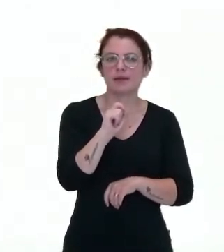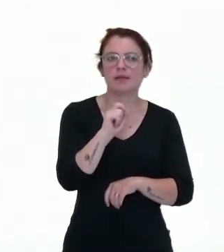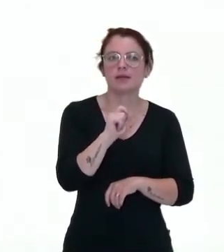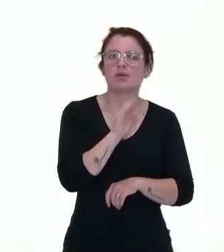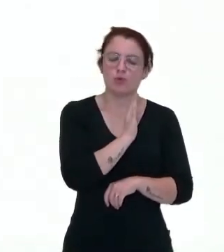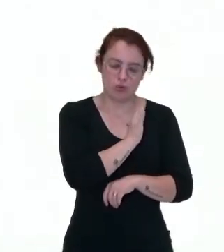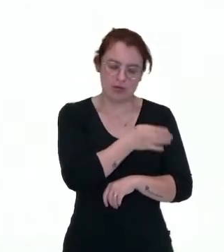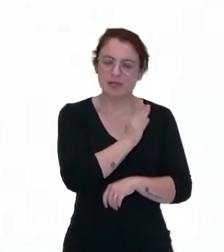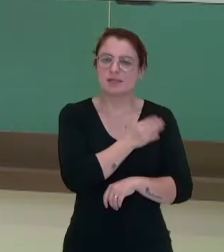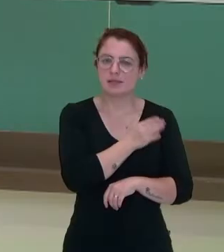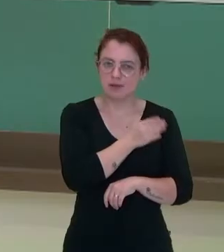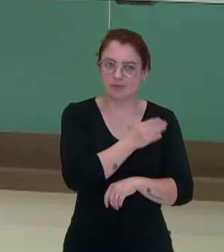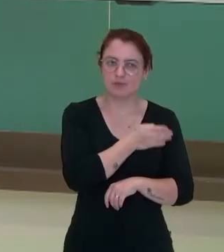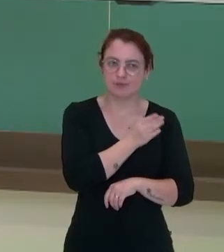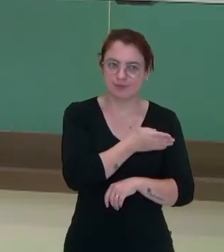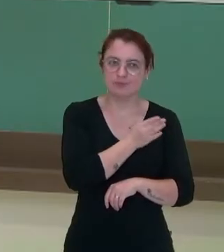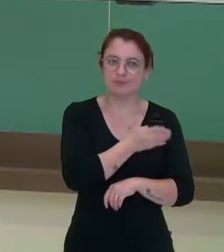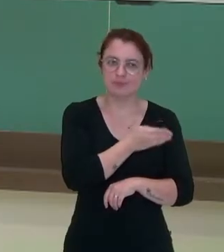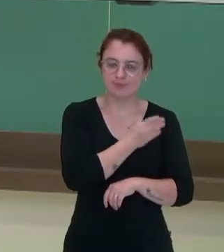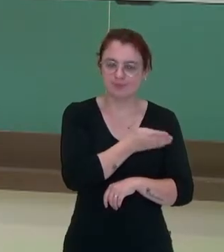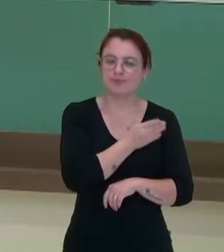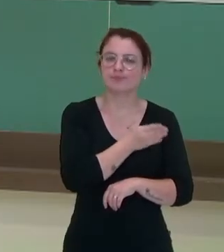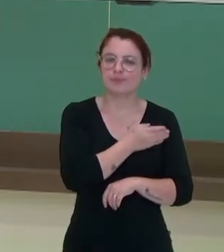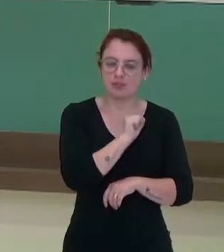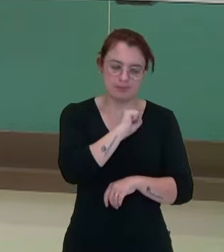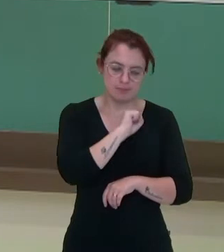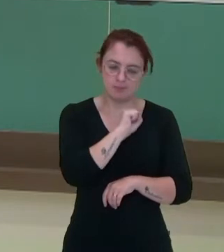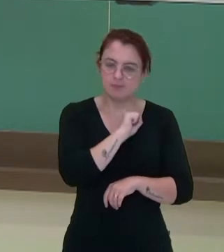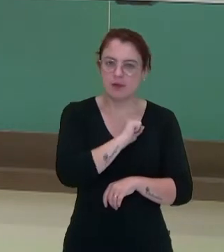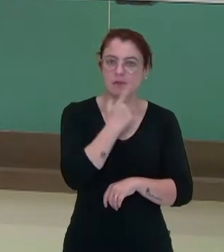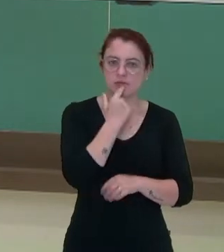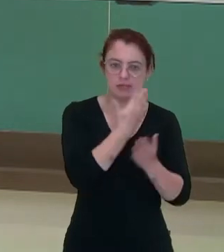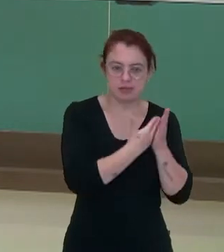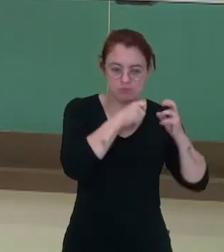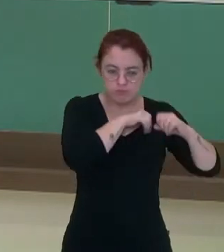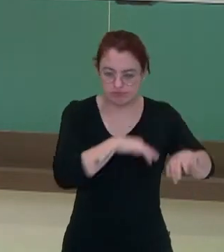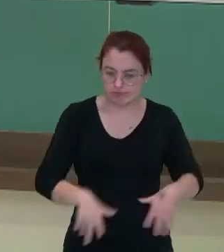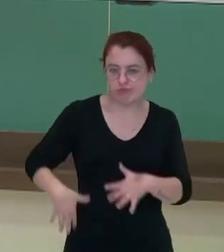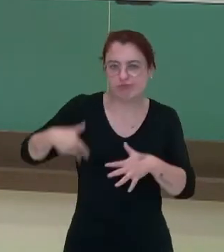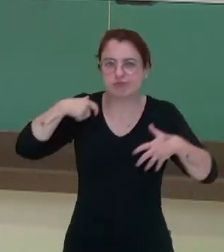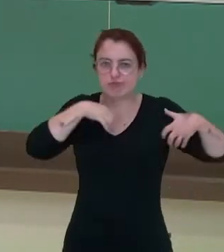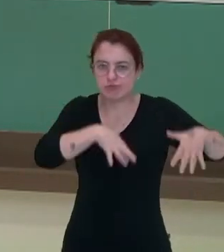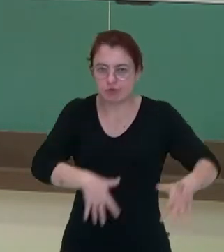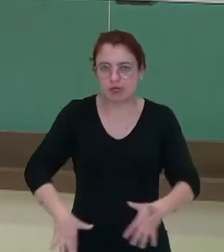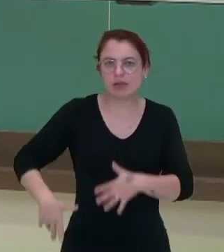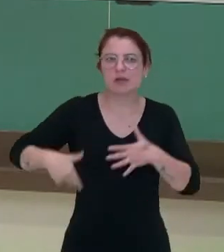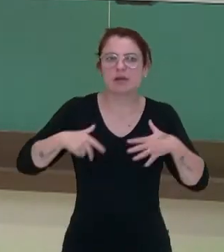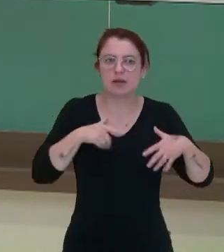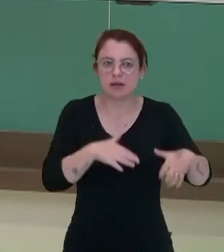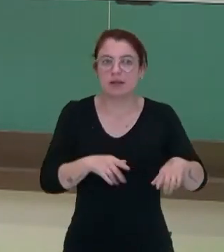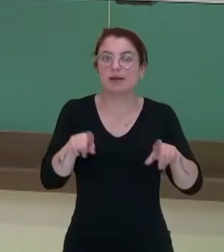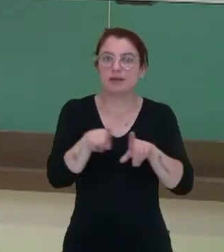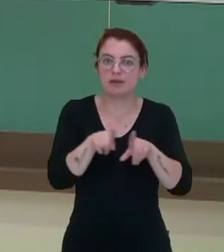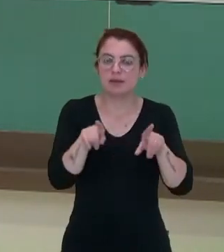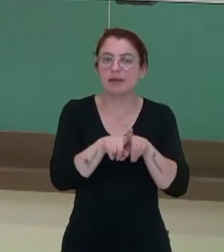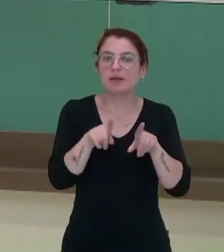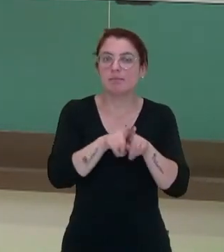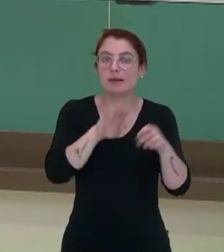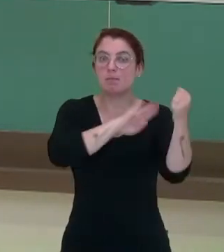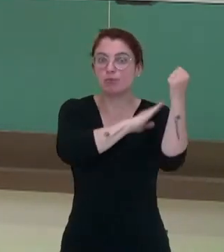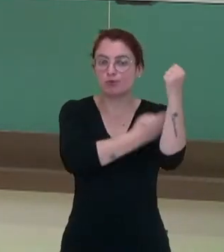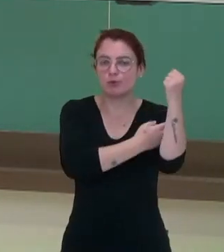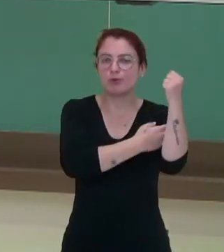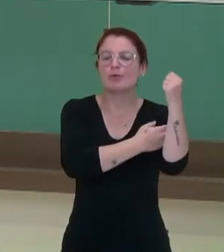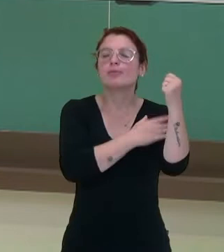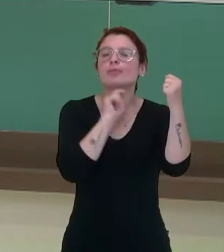nosso coração, que vai bombear esse sangue para o corpo todo, incluindo os músculos da perna, dos